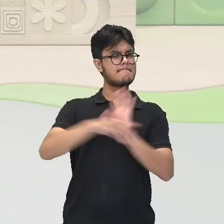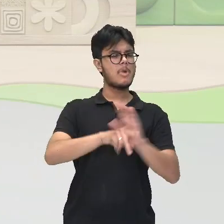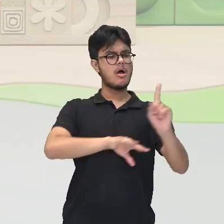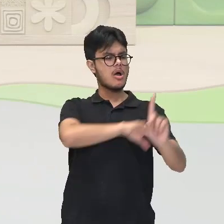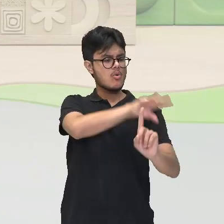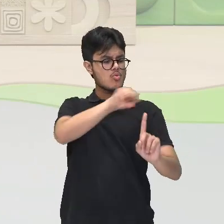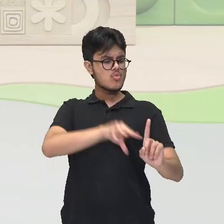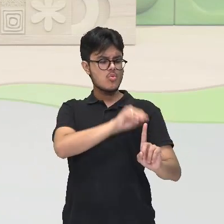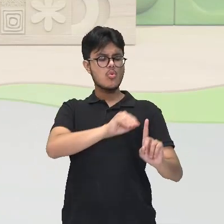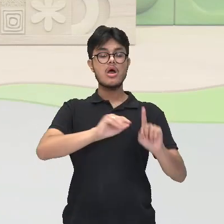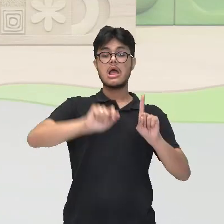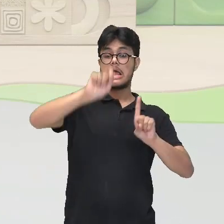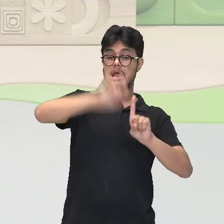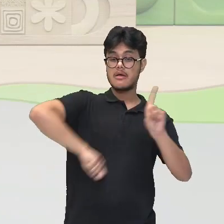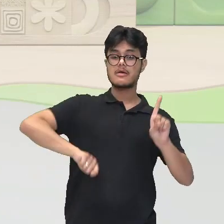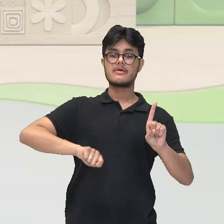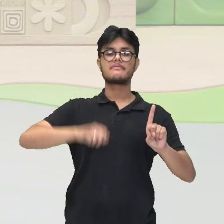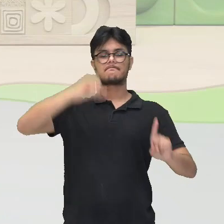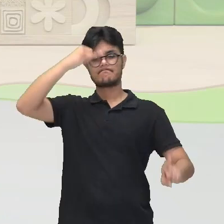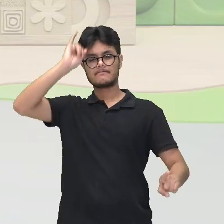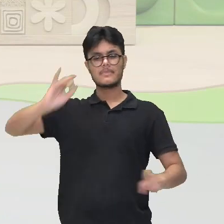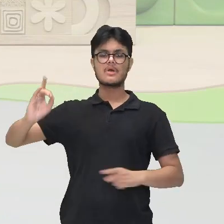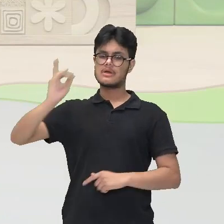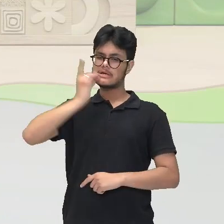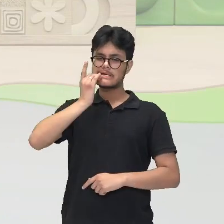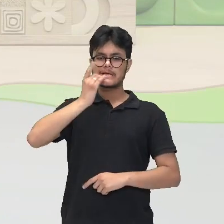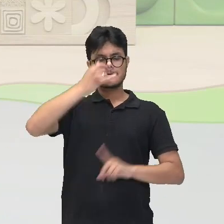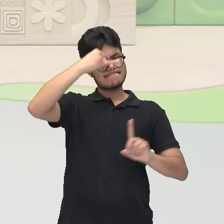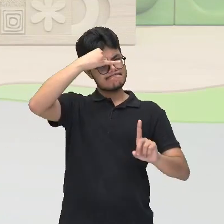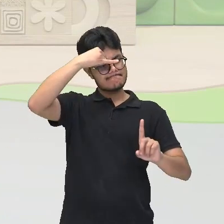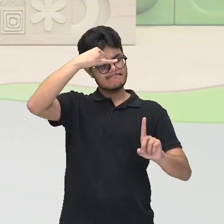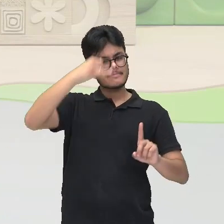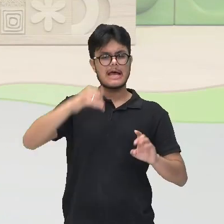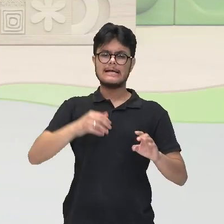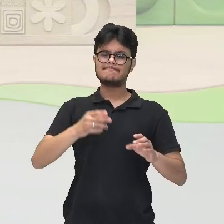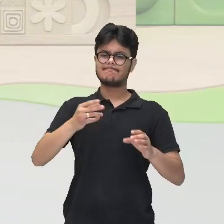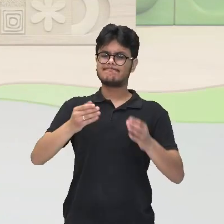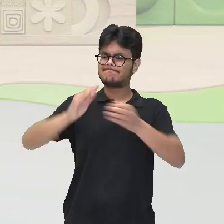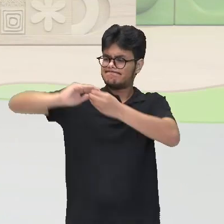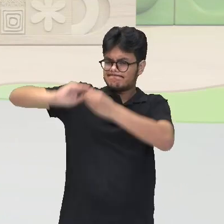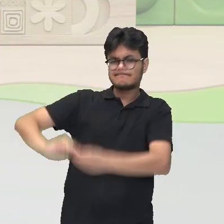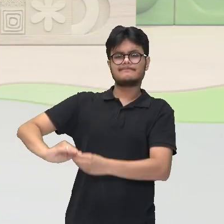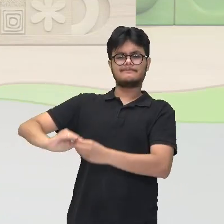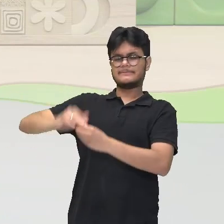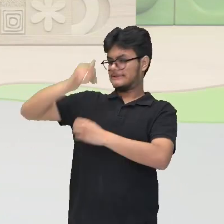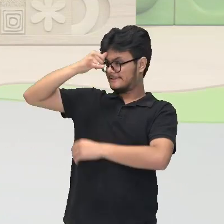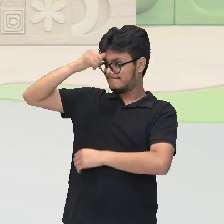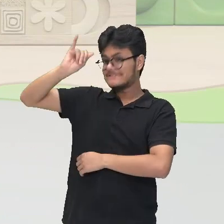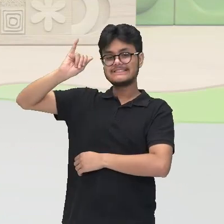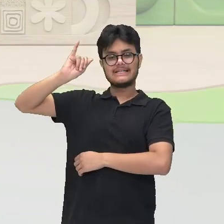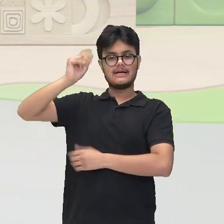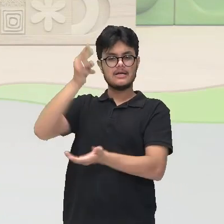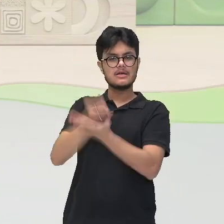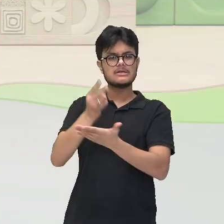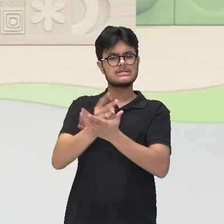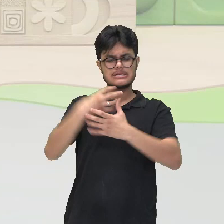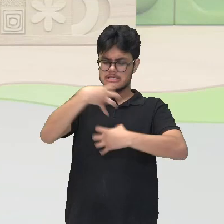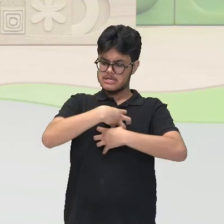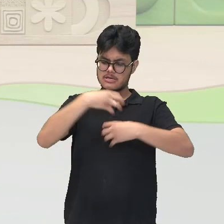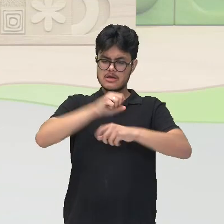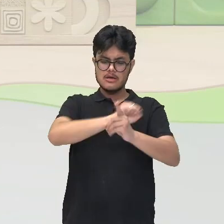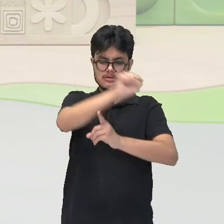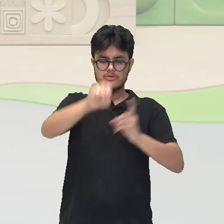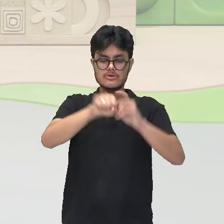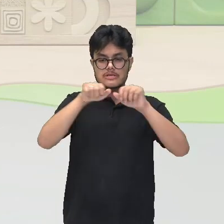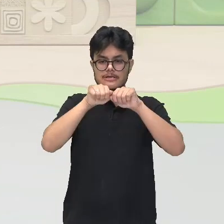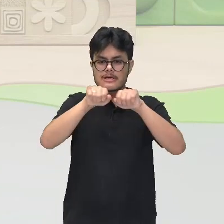dia específico que combate, tenta sensibilizar a